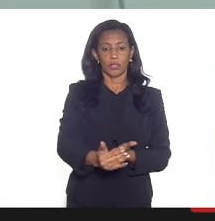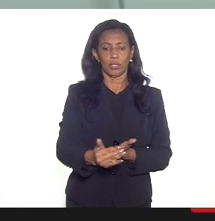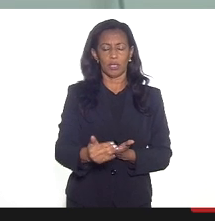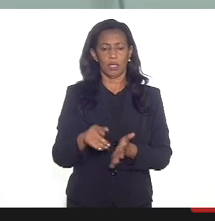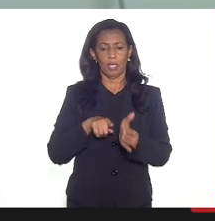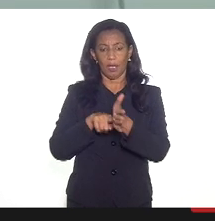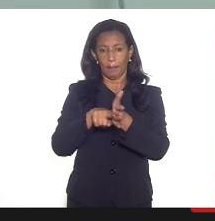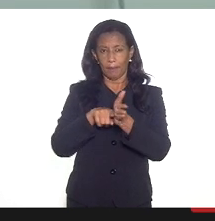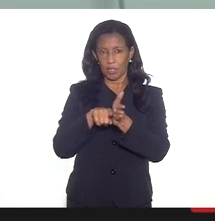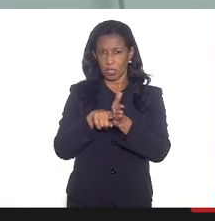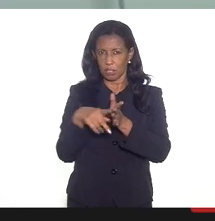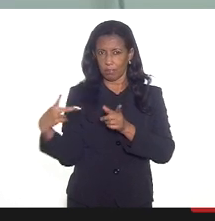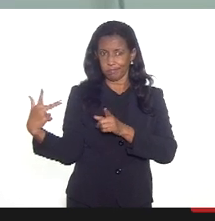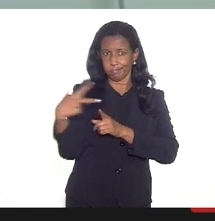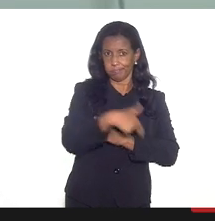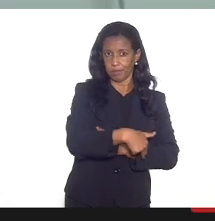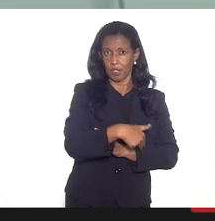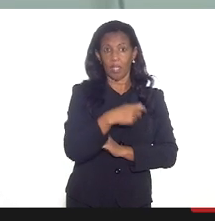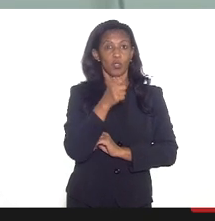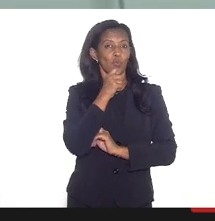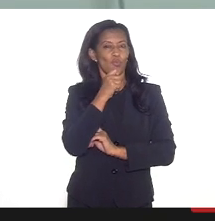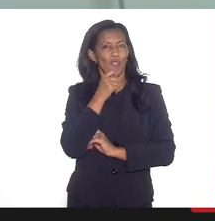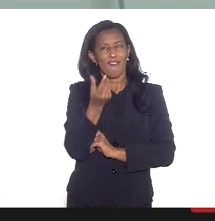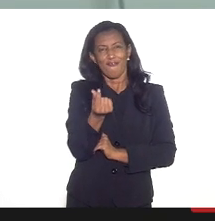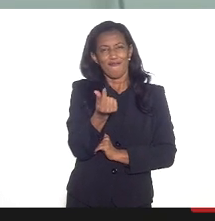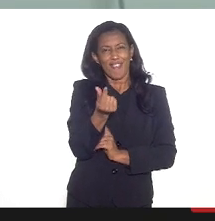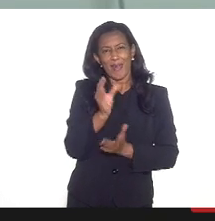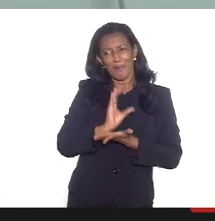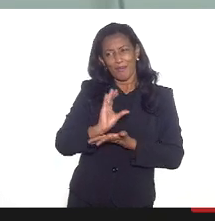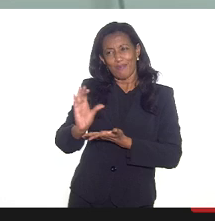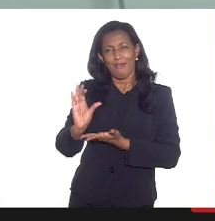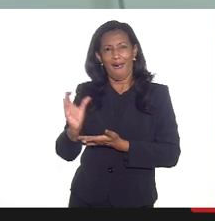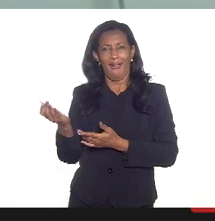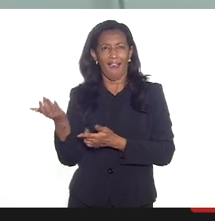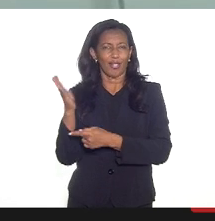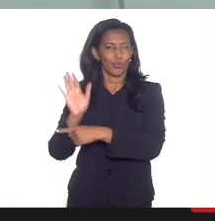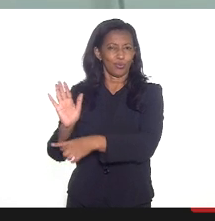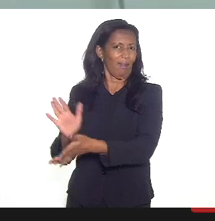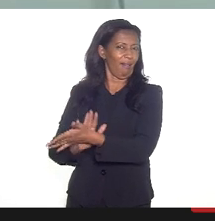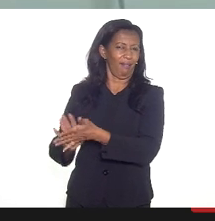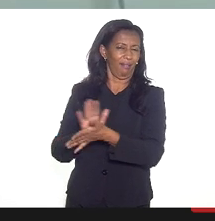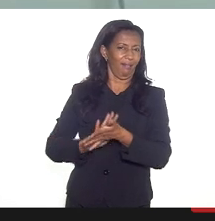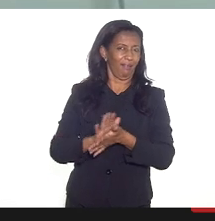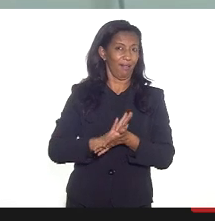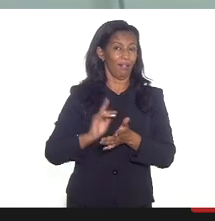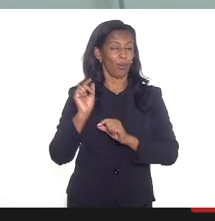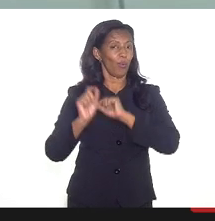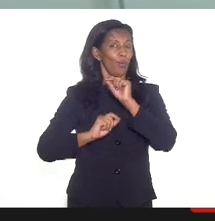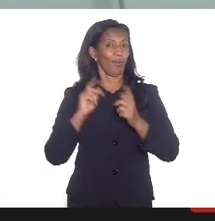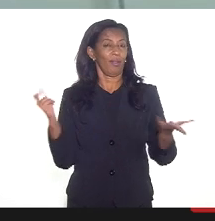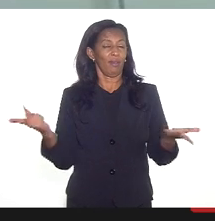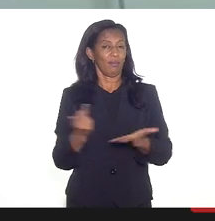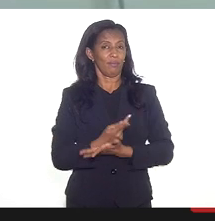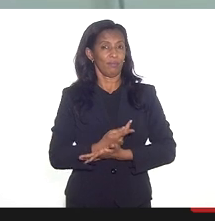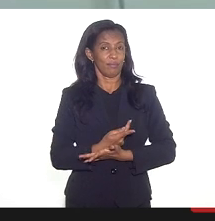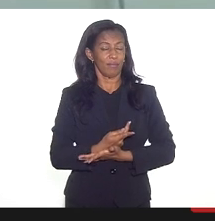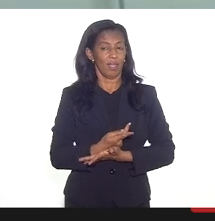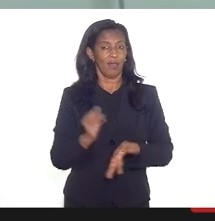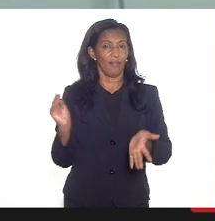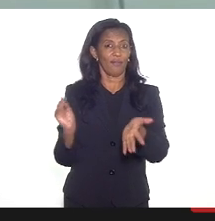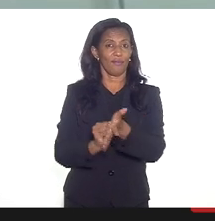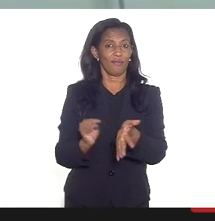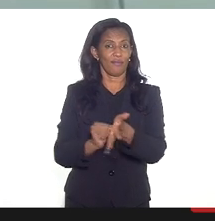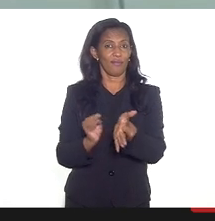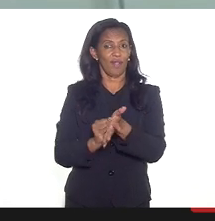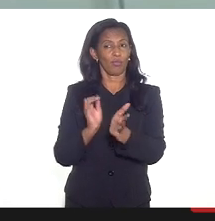foi interrompida, porque a gente não tem verba para fazer essa pesquisa, o que acontece foi uma ausência